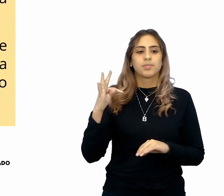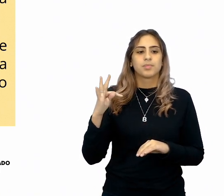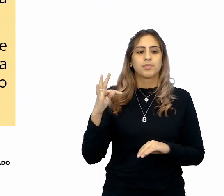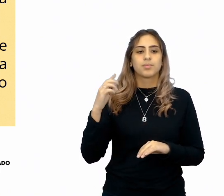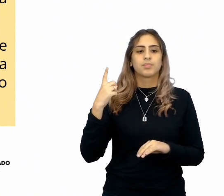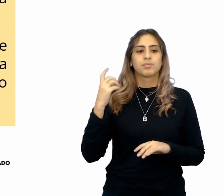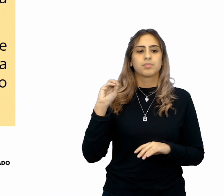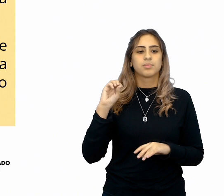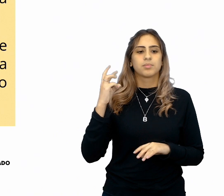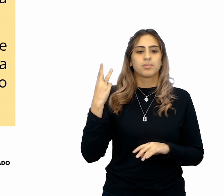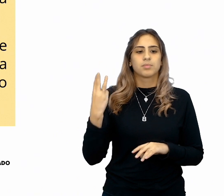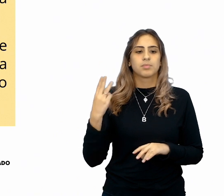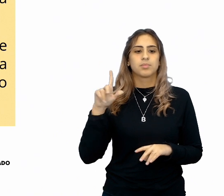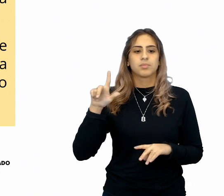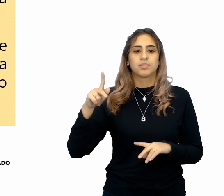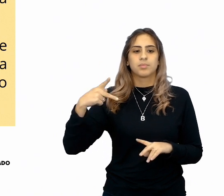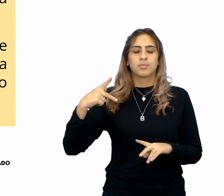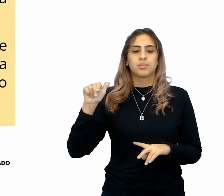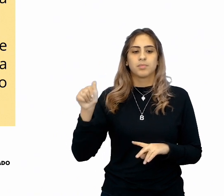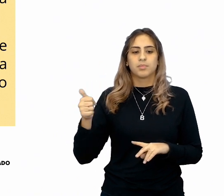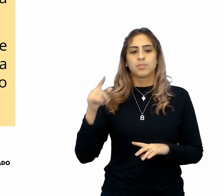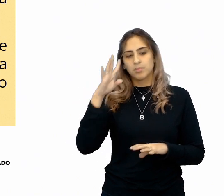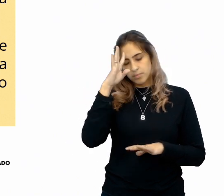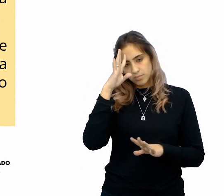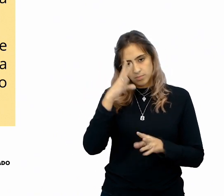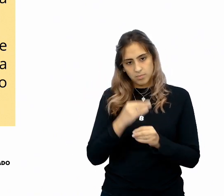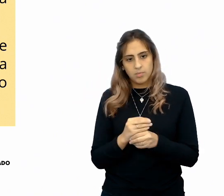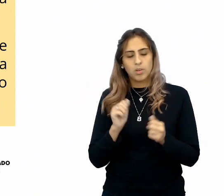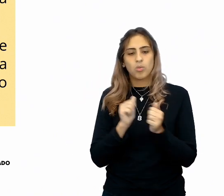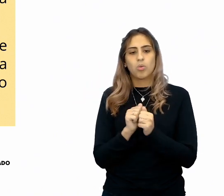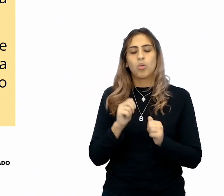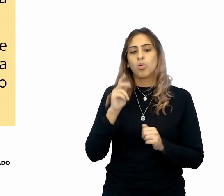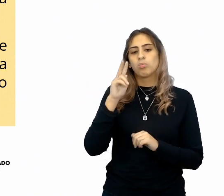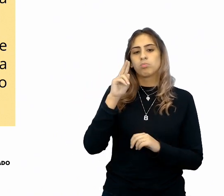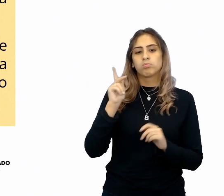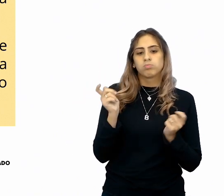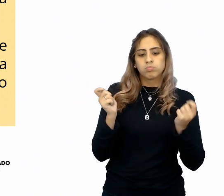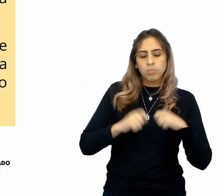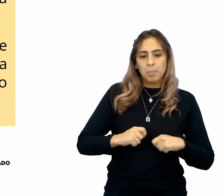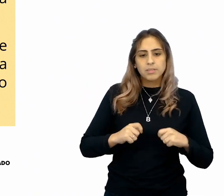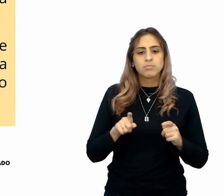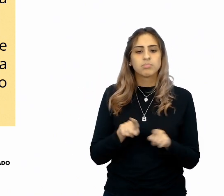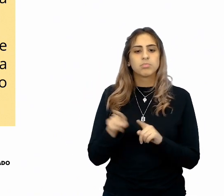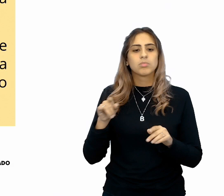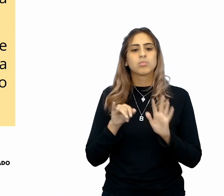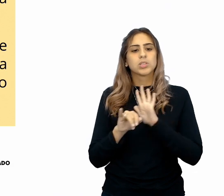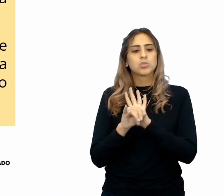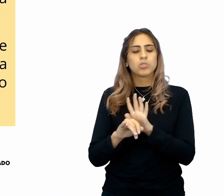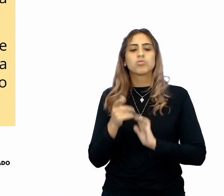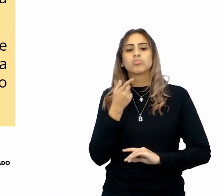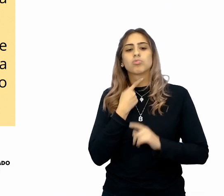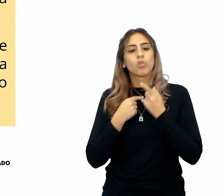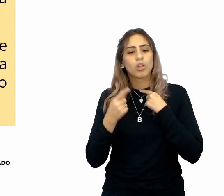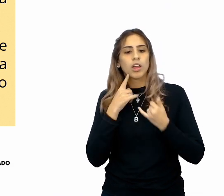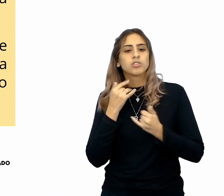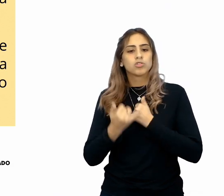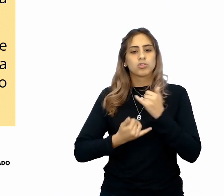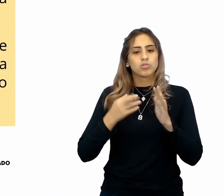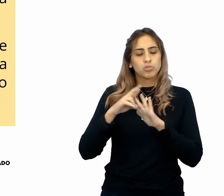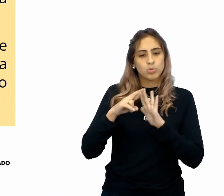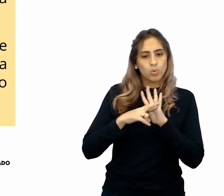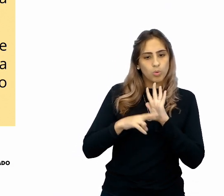EF03LP11 está para ler e compreender com autonomia instruções de montagem, regras de